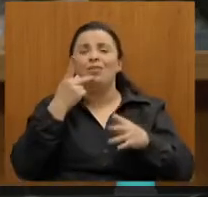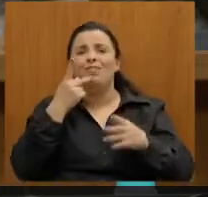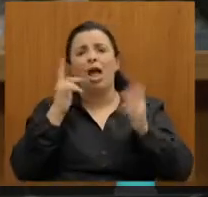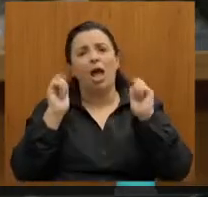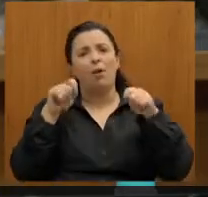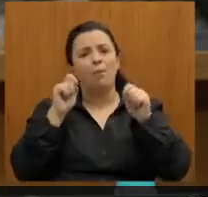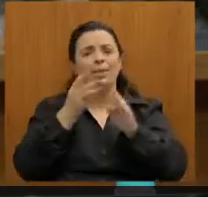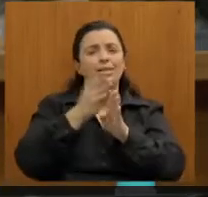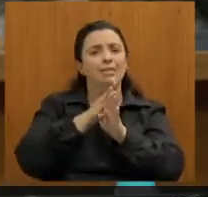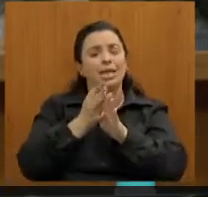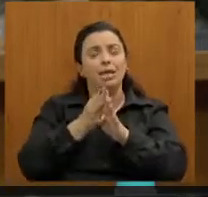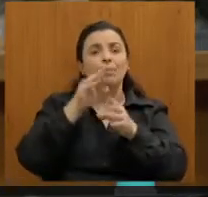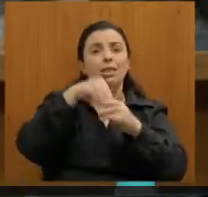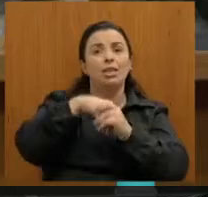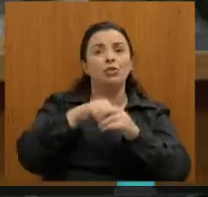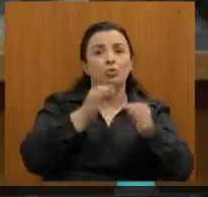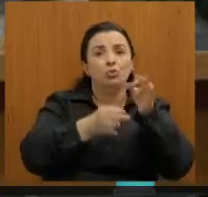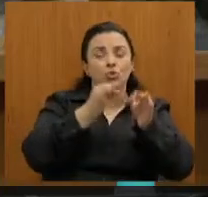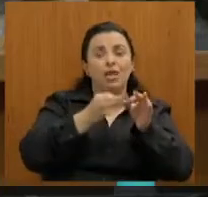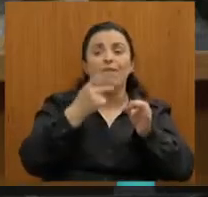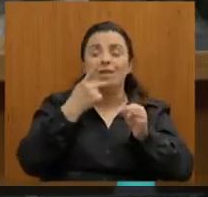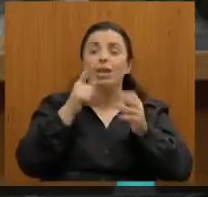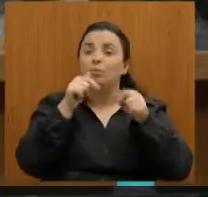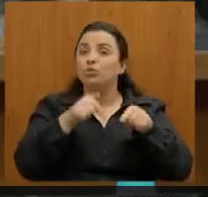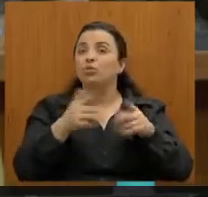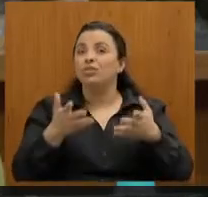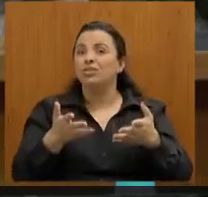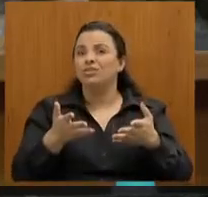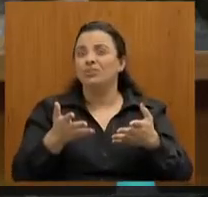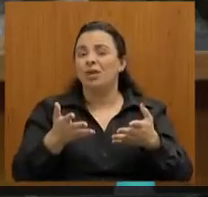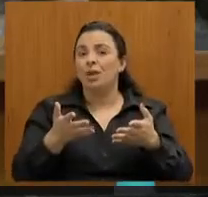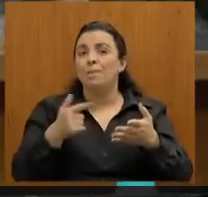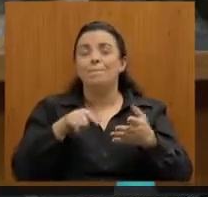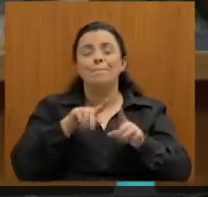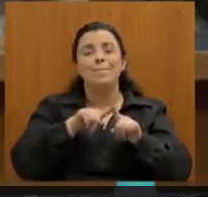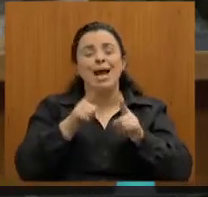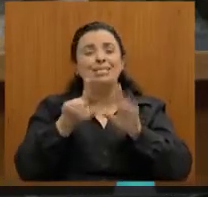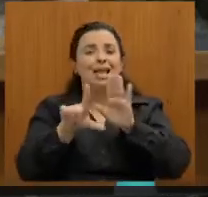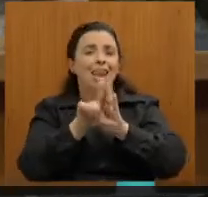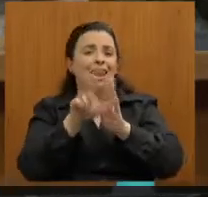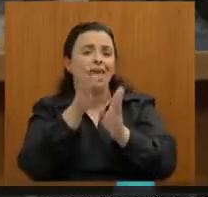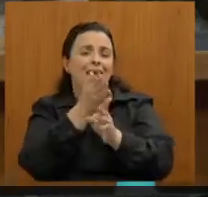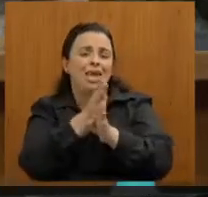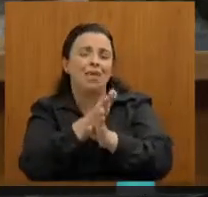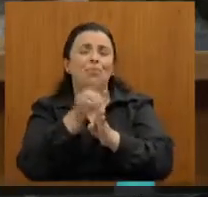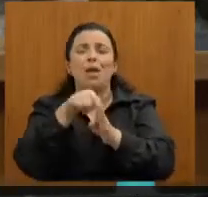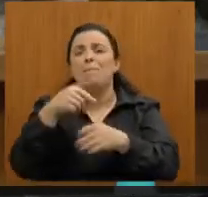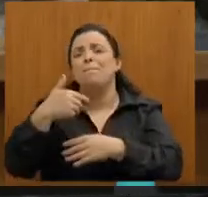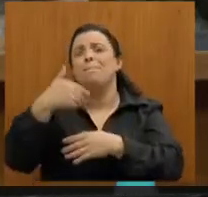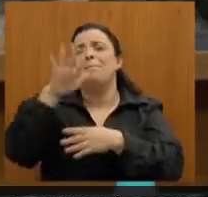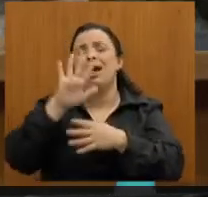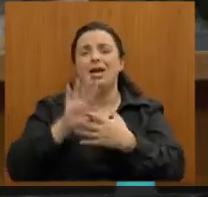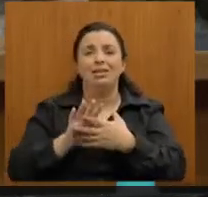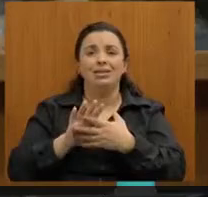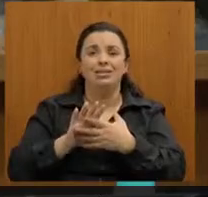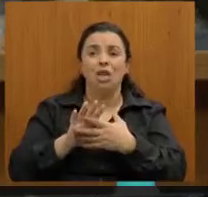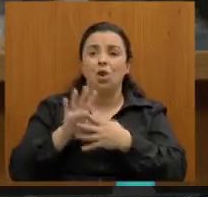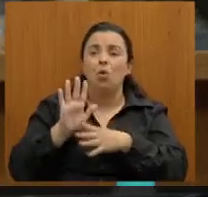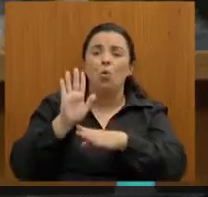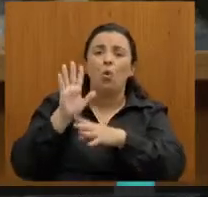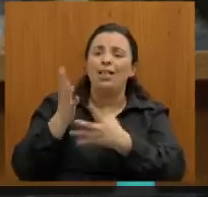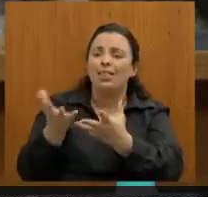híbrida no judiciário apontamos Paraíso mas o híbrido da Lei Maria da Penha envolve muito mais o atendimento